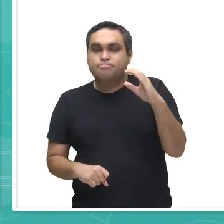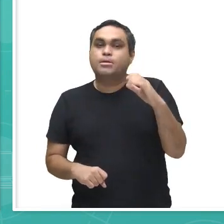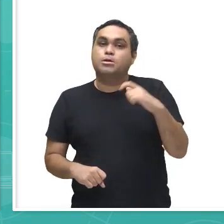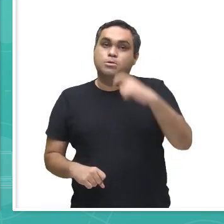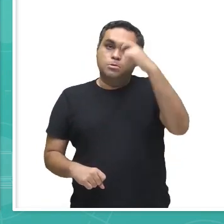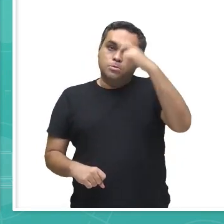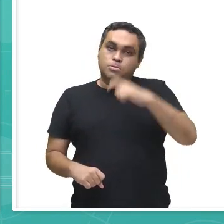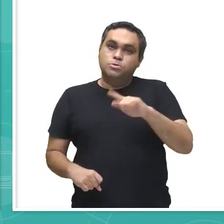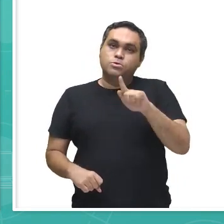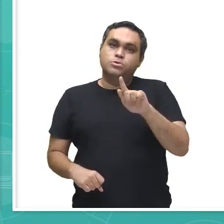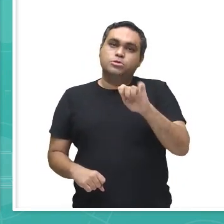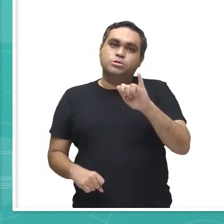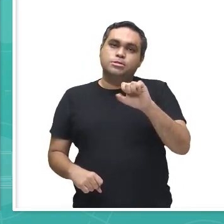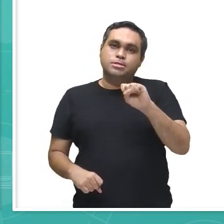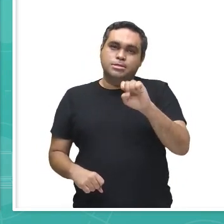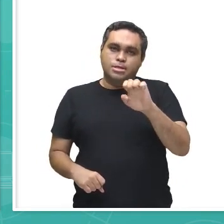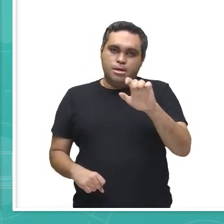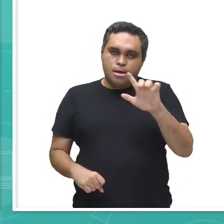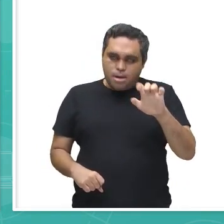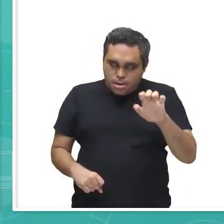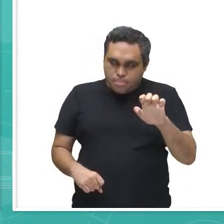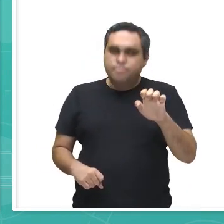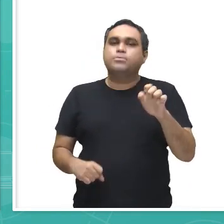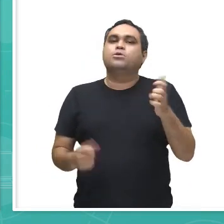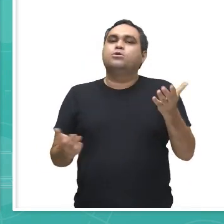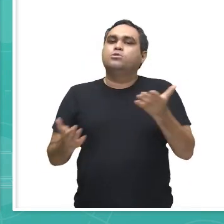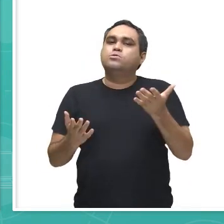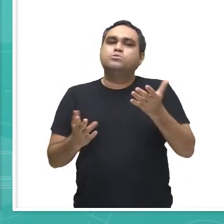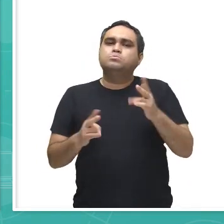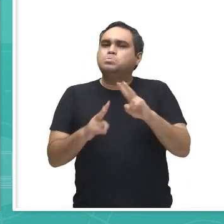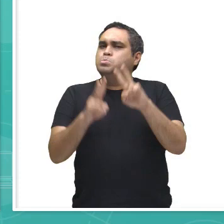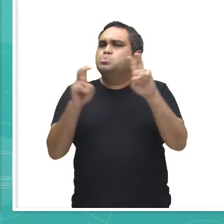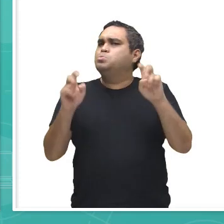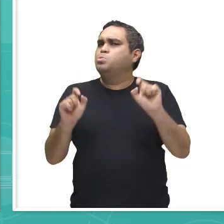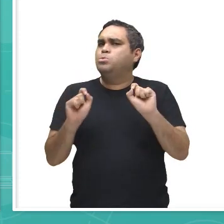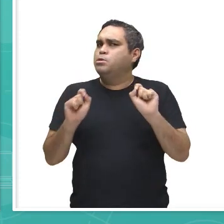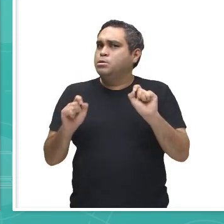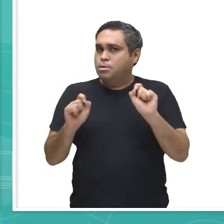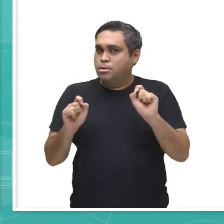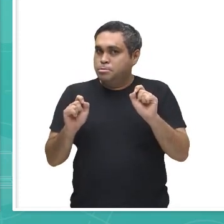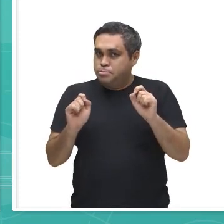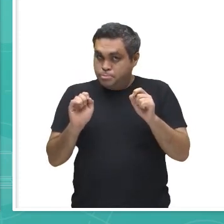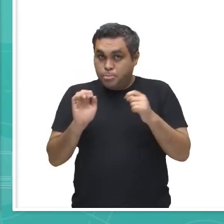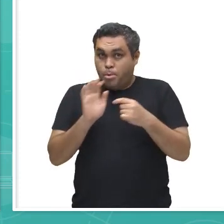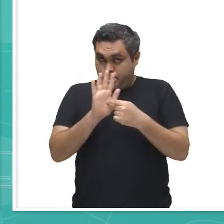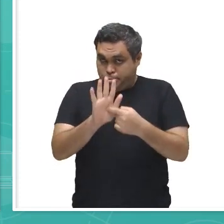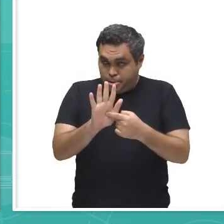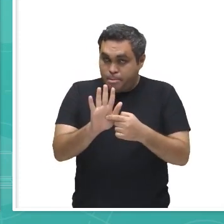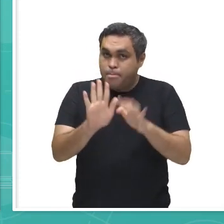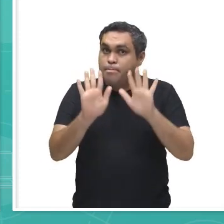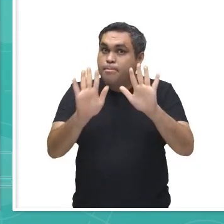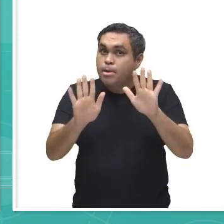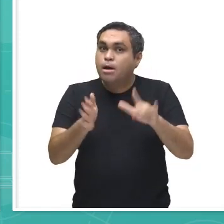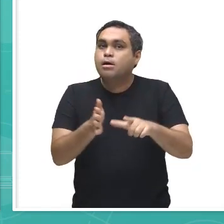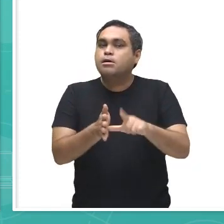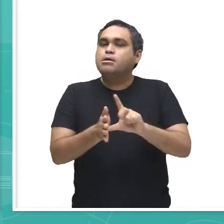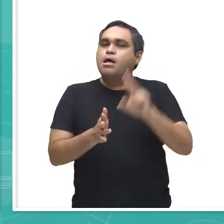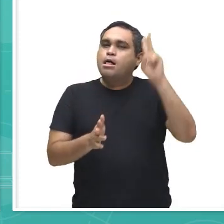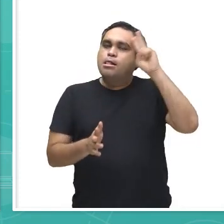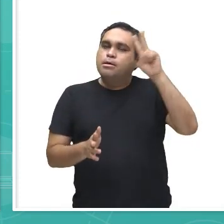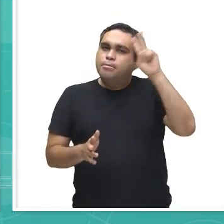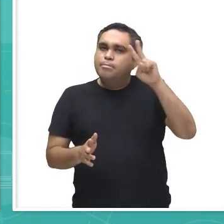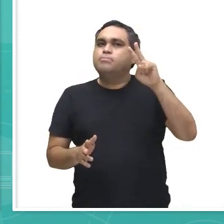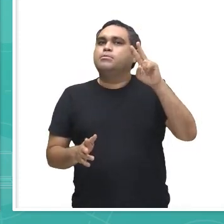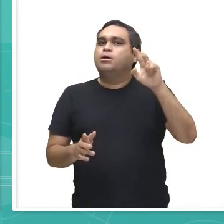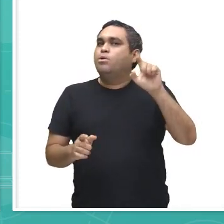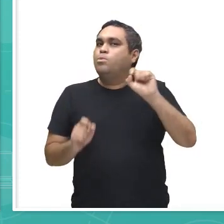e aí a gente vai conhecer o conteúdo da nossa aula de hoje. Lembrando que a gente está estudando aí conteúdos relacionados ao estudo